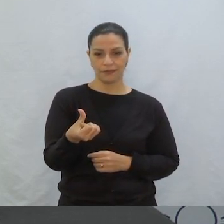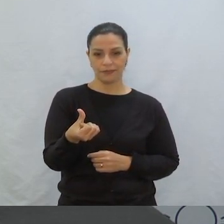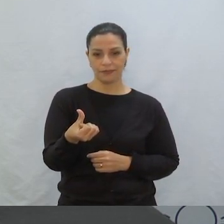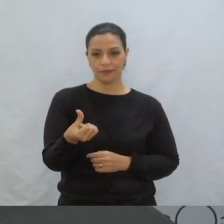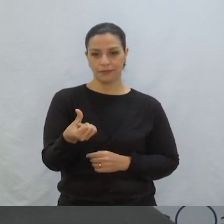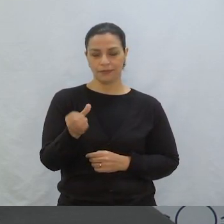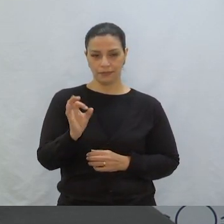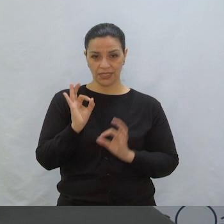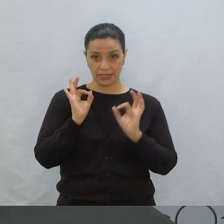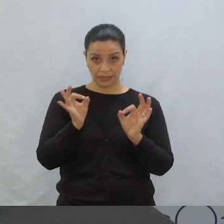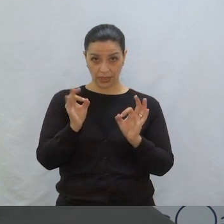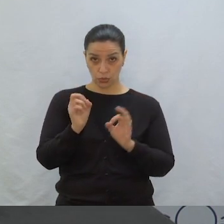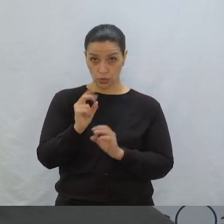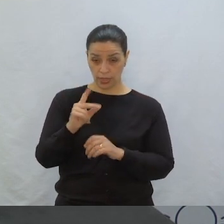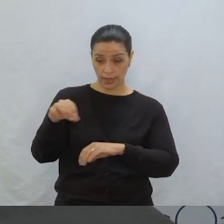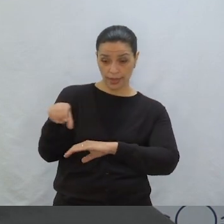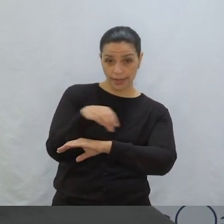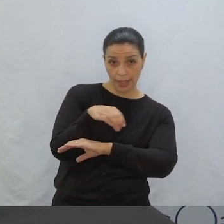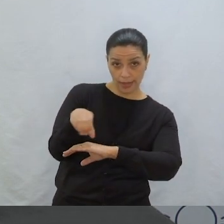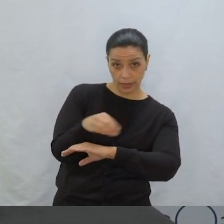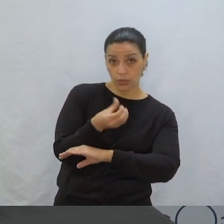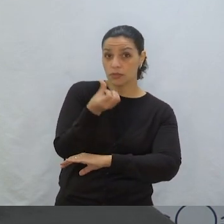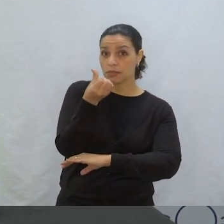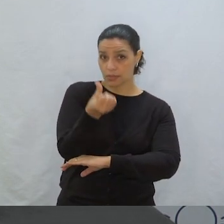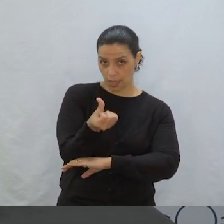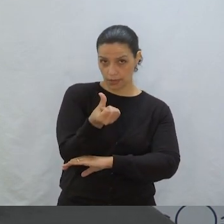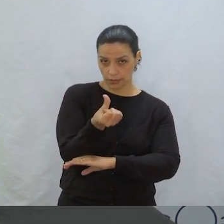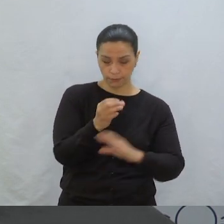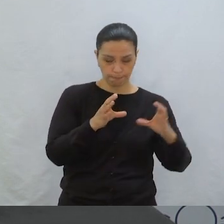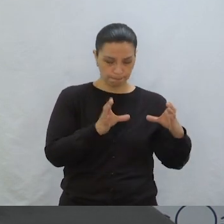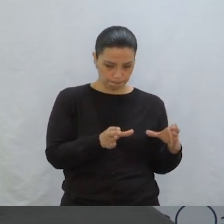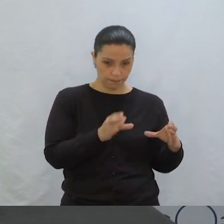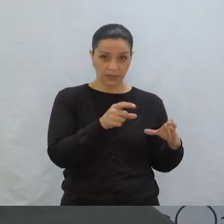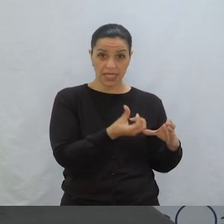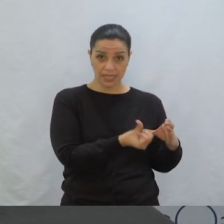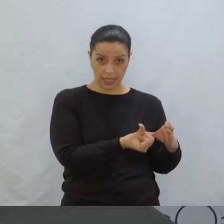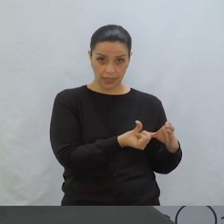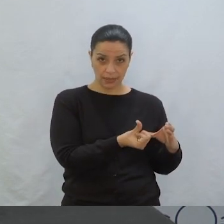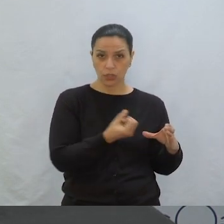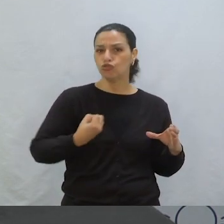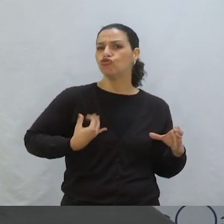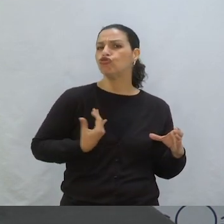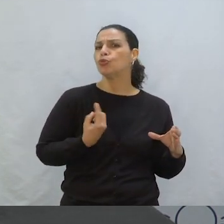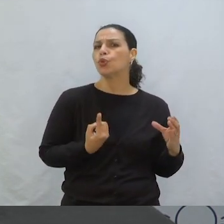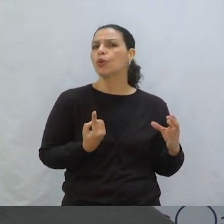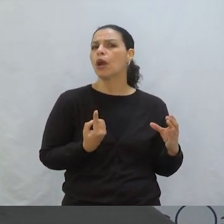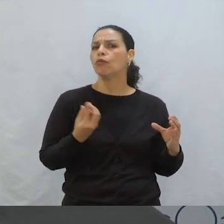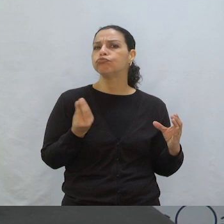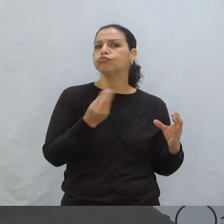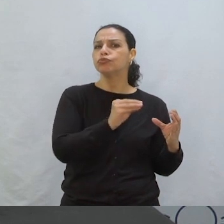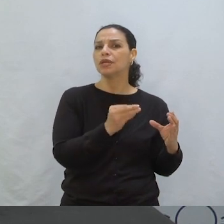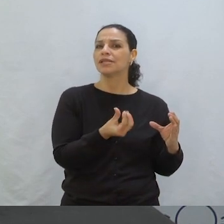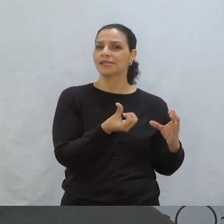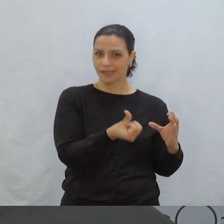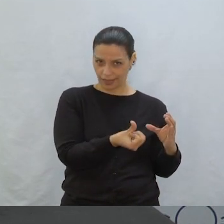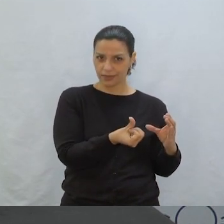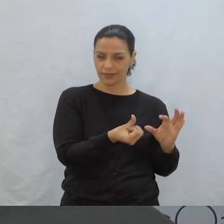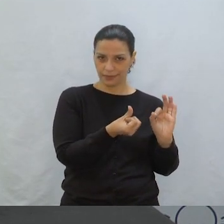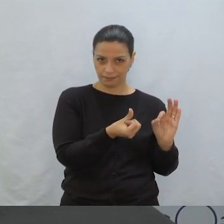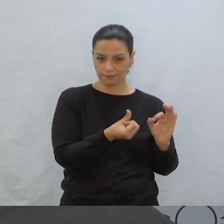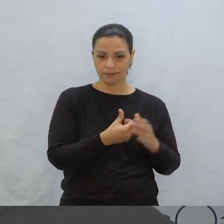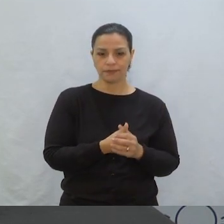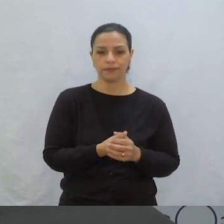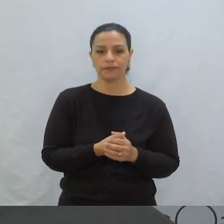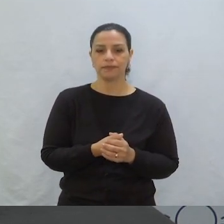6. Ok, já separamos 6 carrinhos. Então, qual número você vai separar aí da sua ficha numérica? O